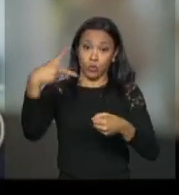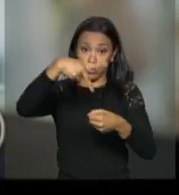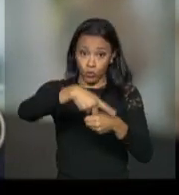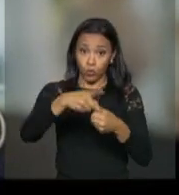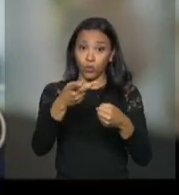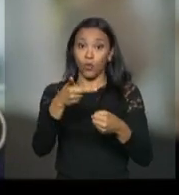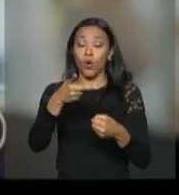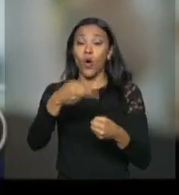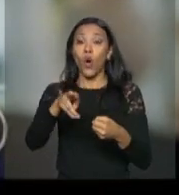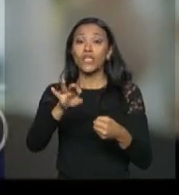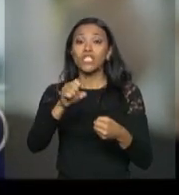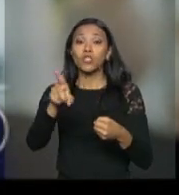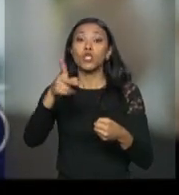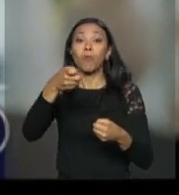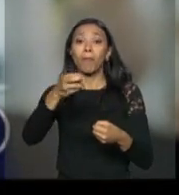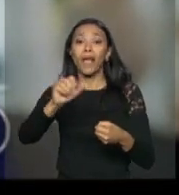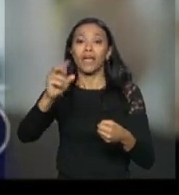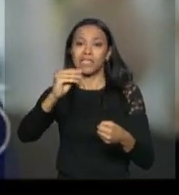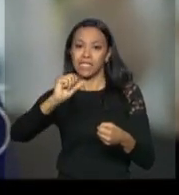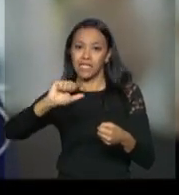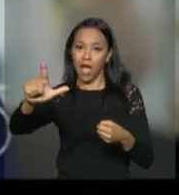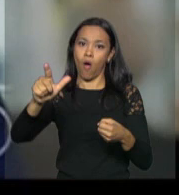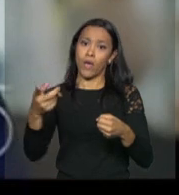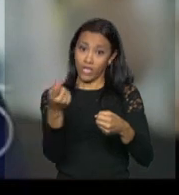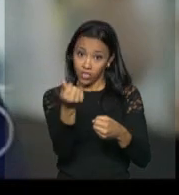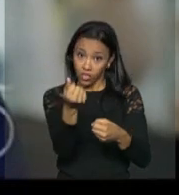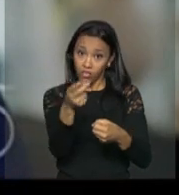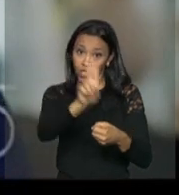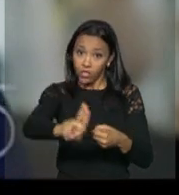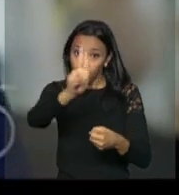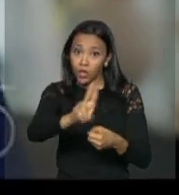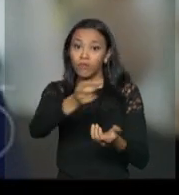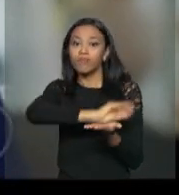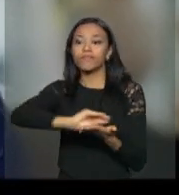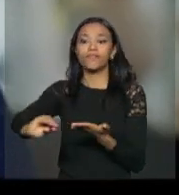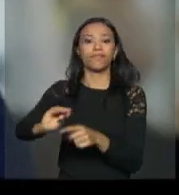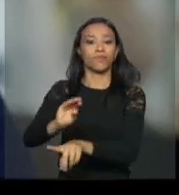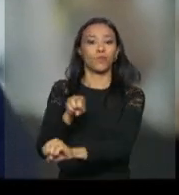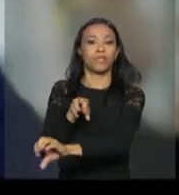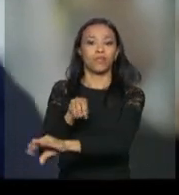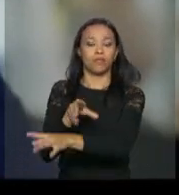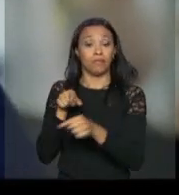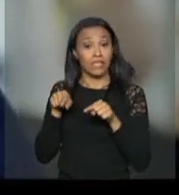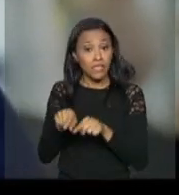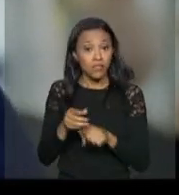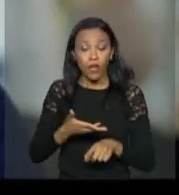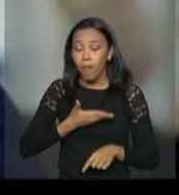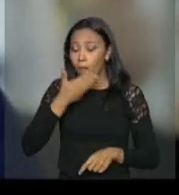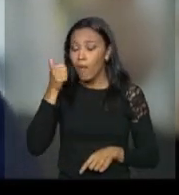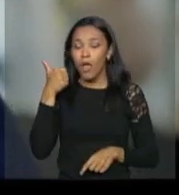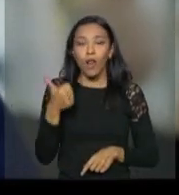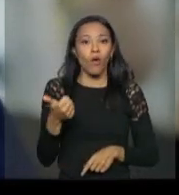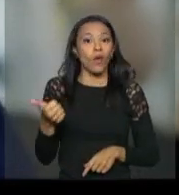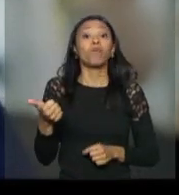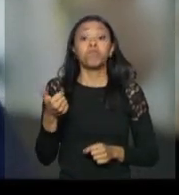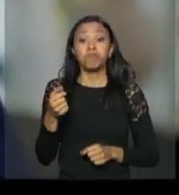dos recursos do pré-sal sejam aplicados na educação. Isso vai melhorar o